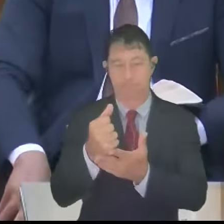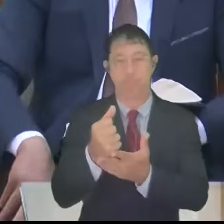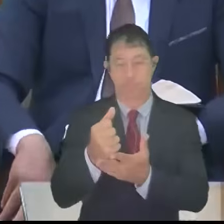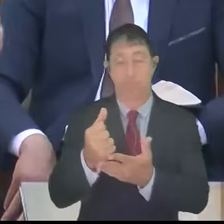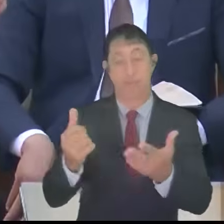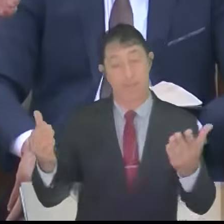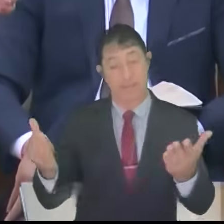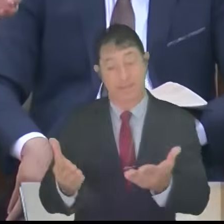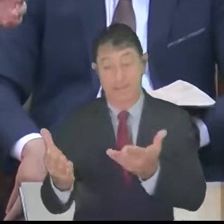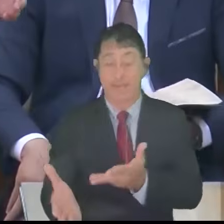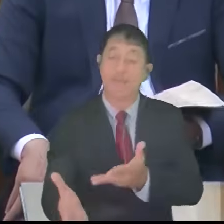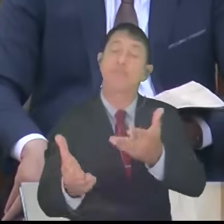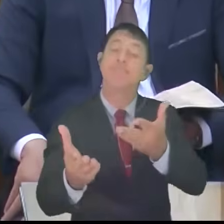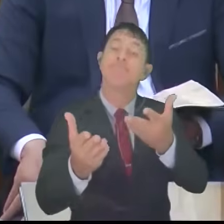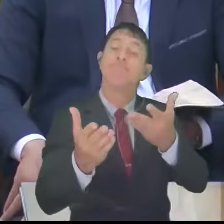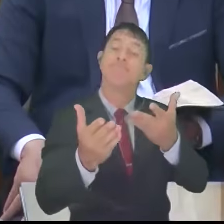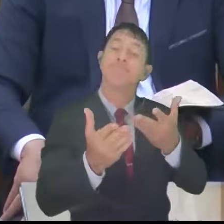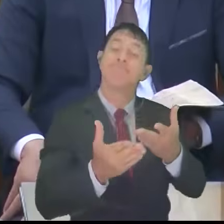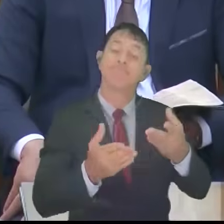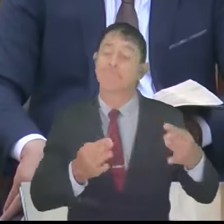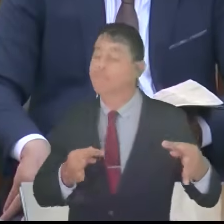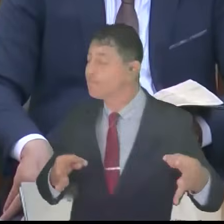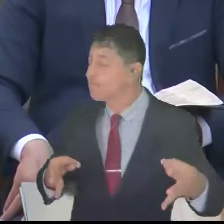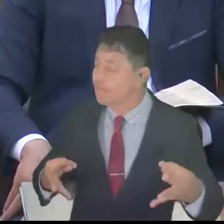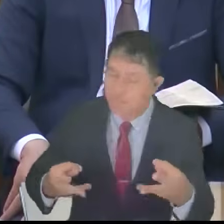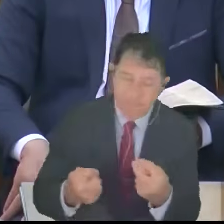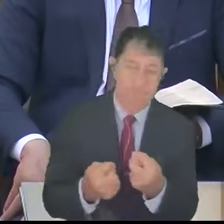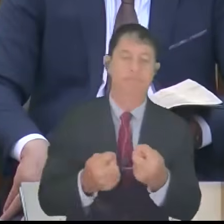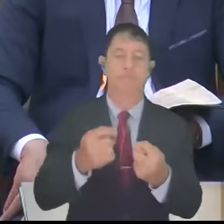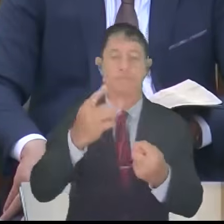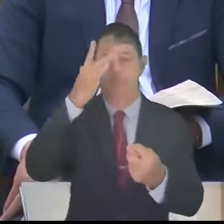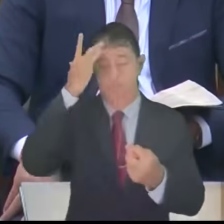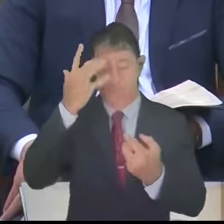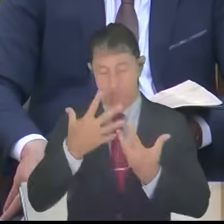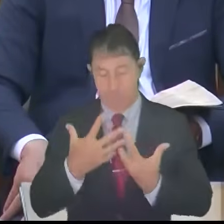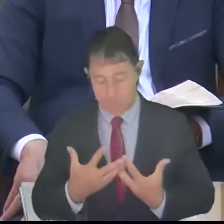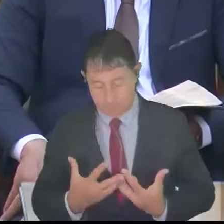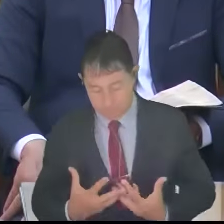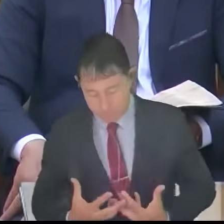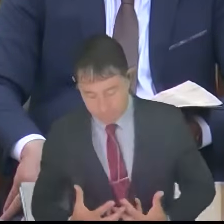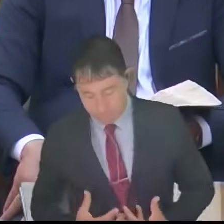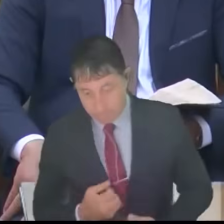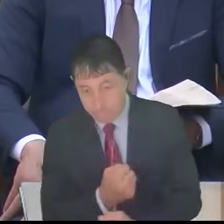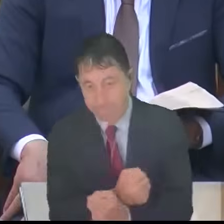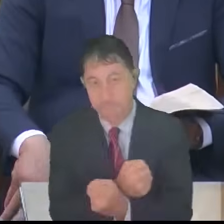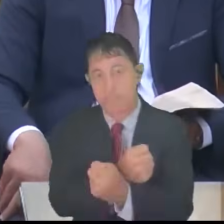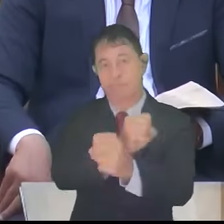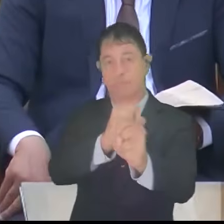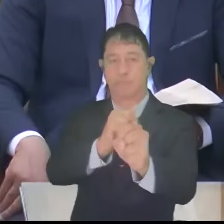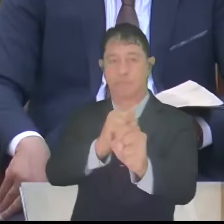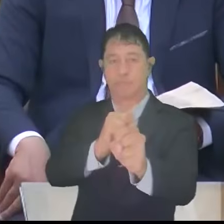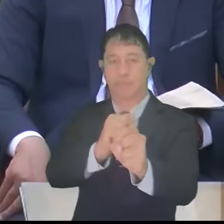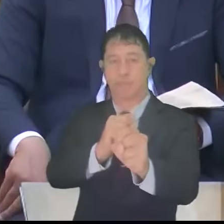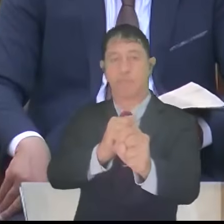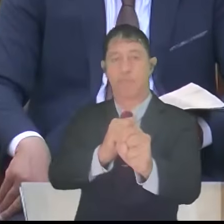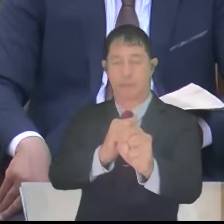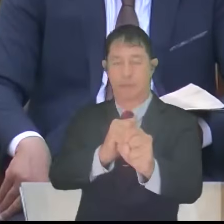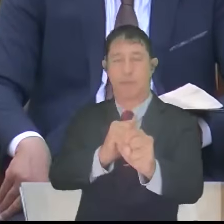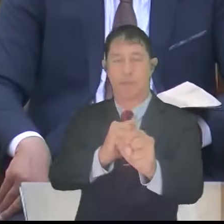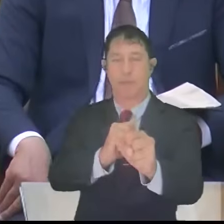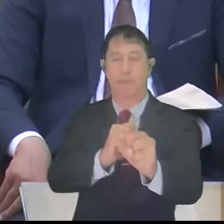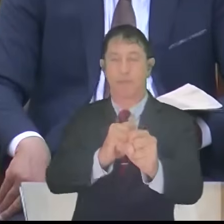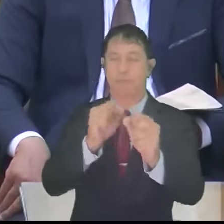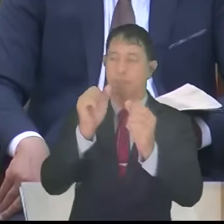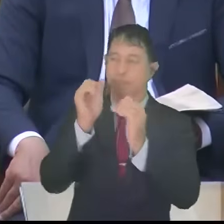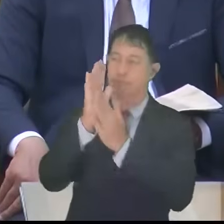convida: vinde a mim todos que estáis cansados e oprimidos, e eu vos aliviarei.